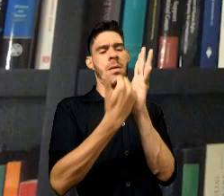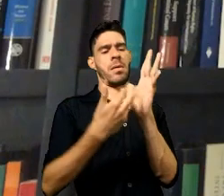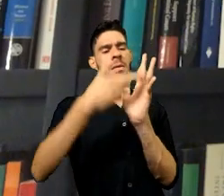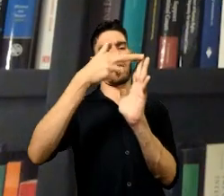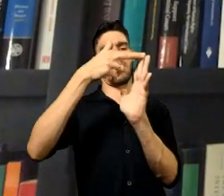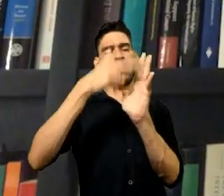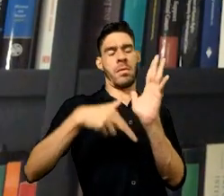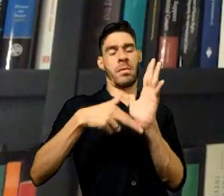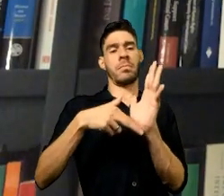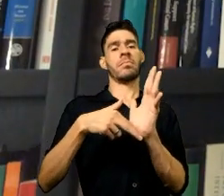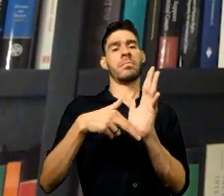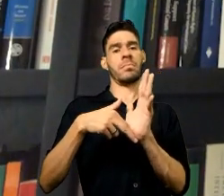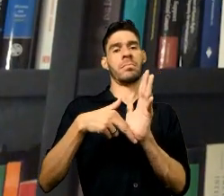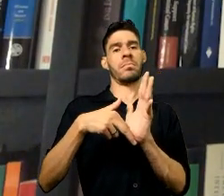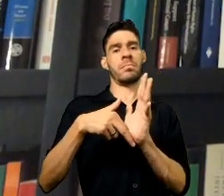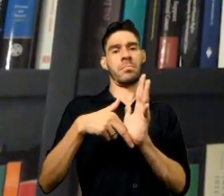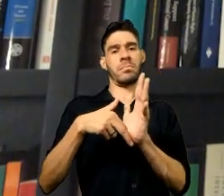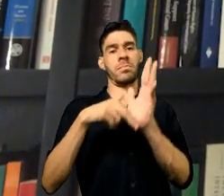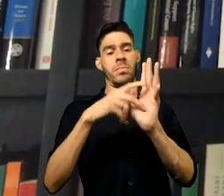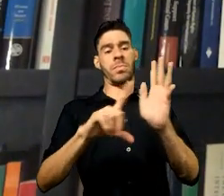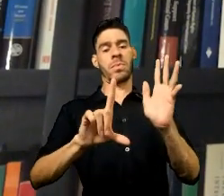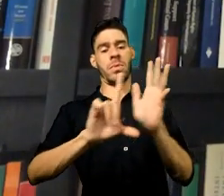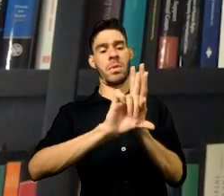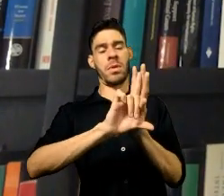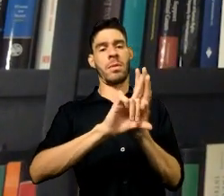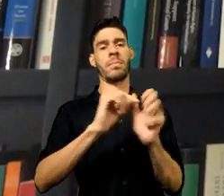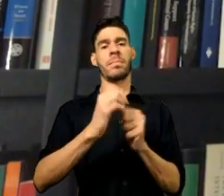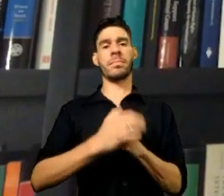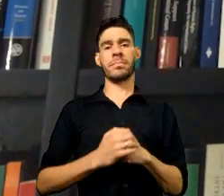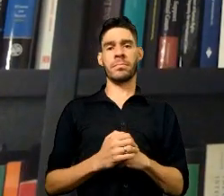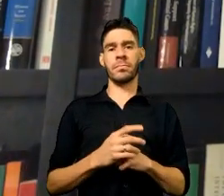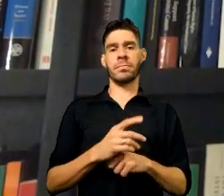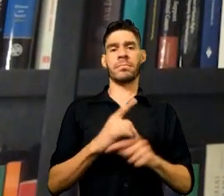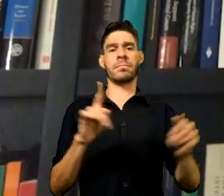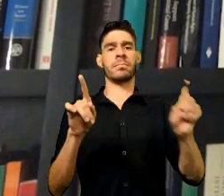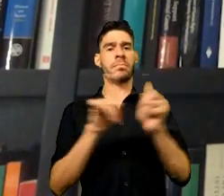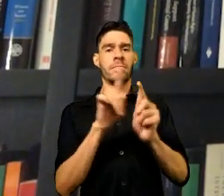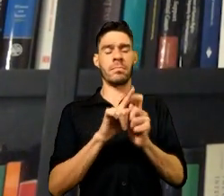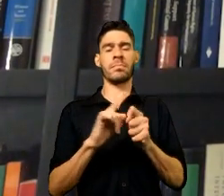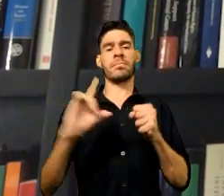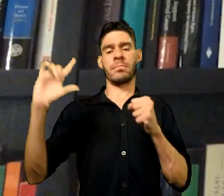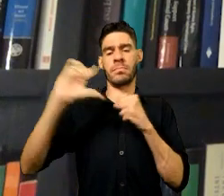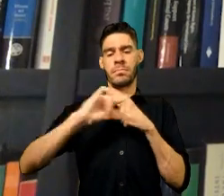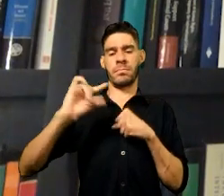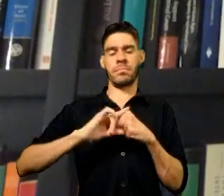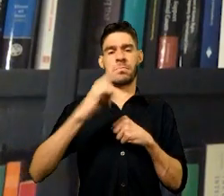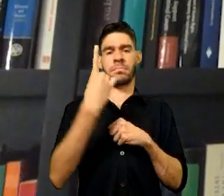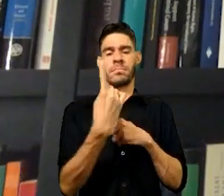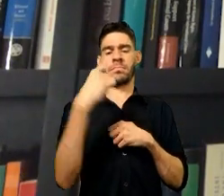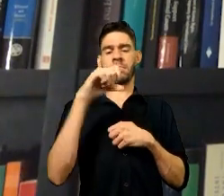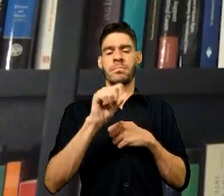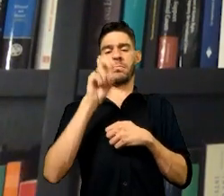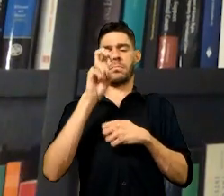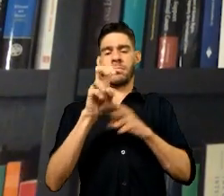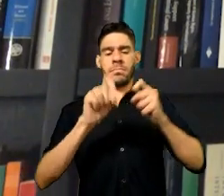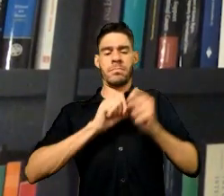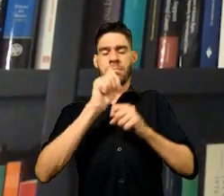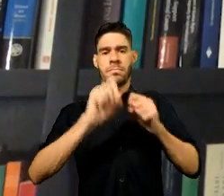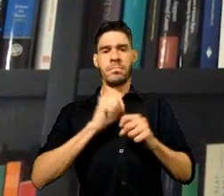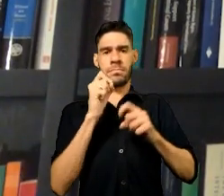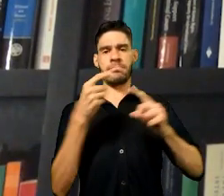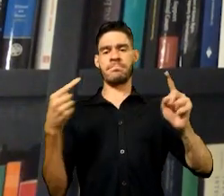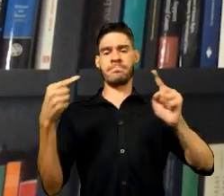arcabouço normativo da nossa legislação. Dir-se-á que o artigo